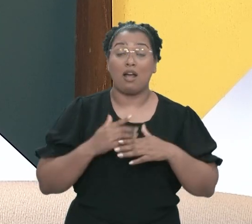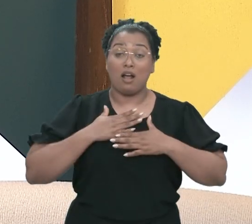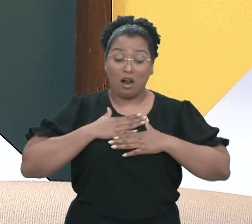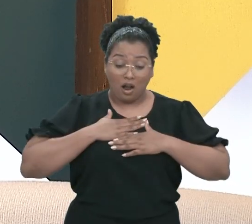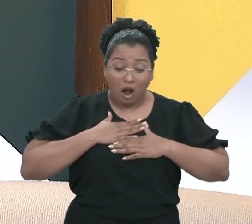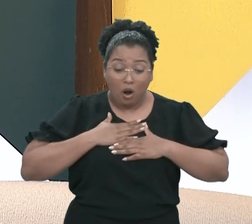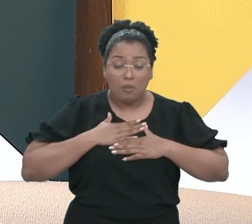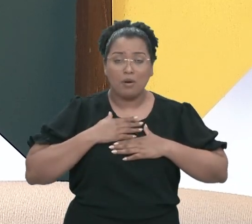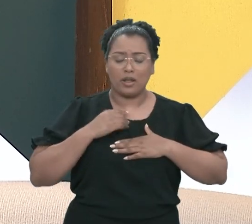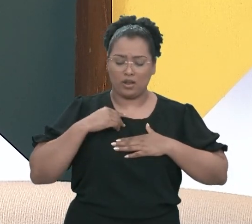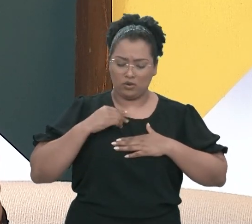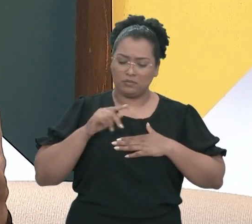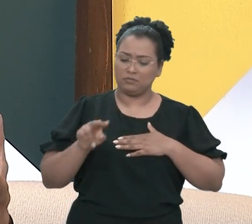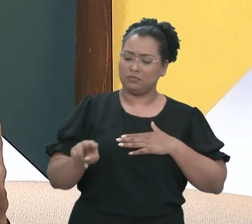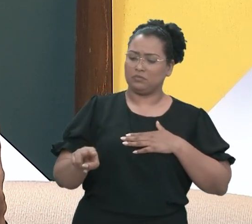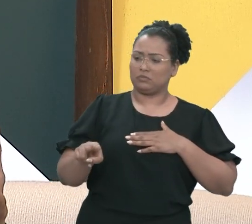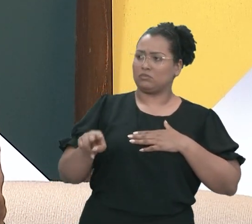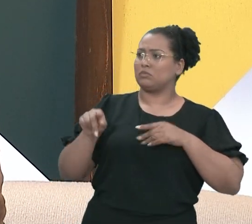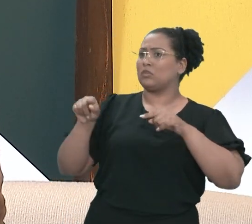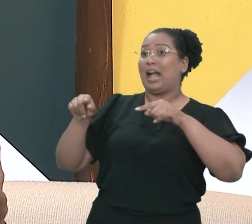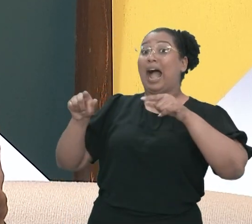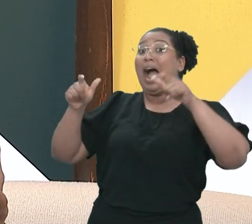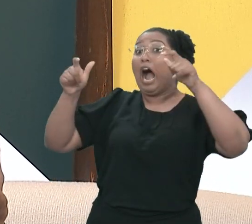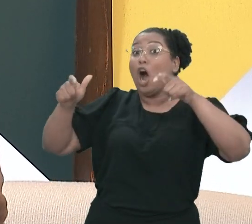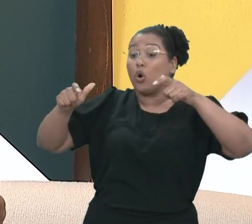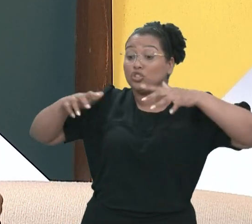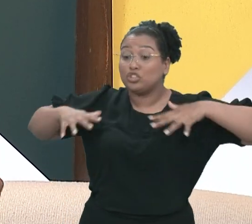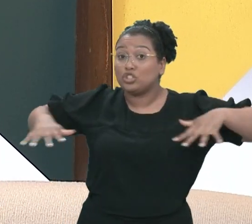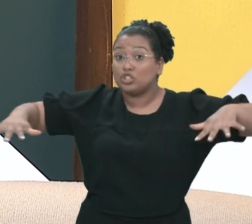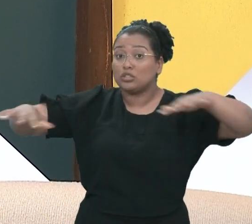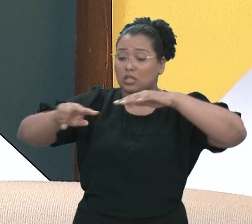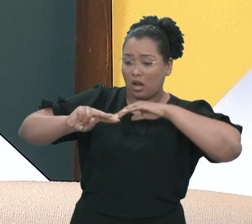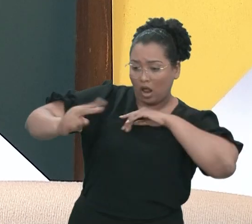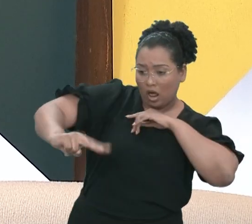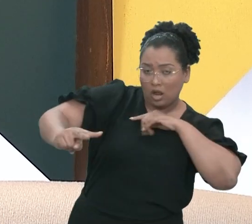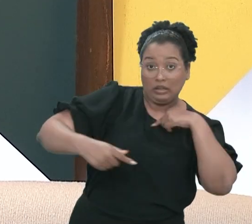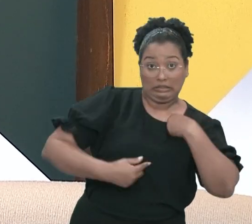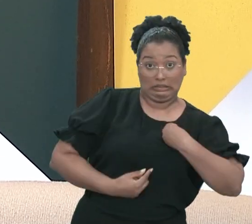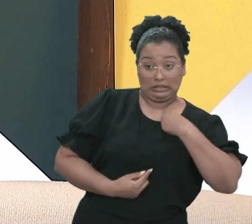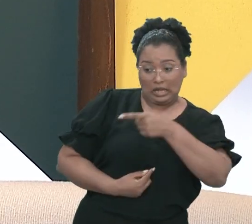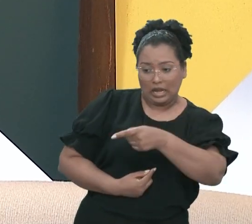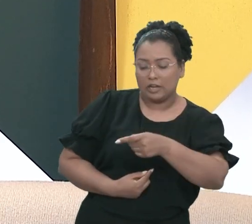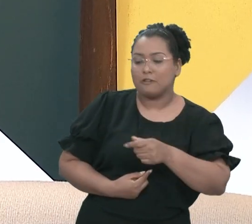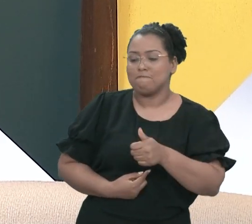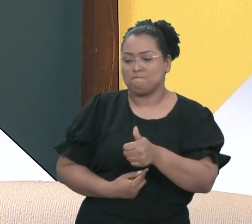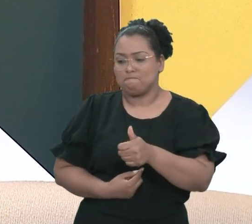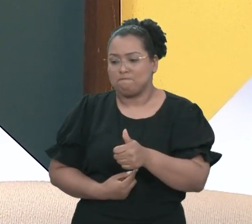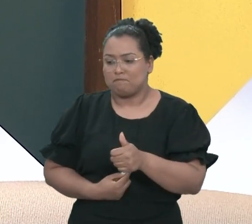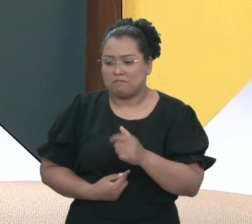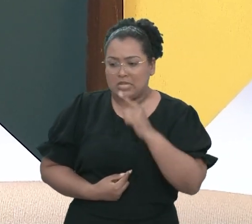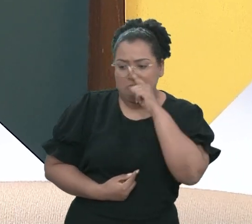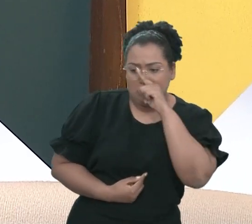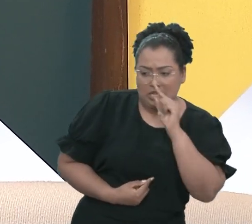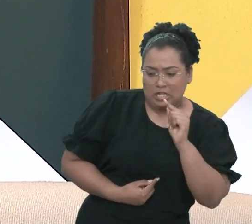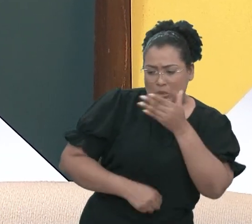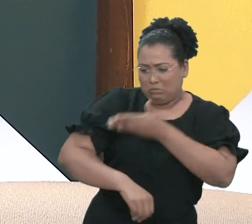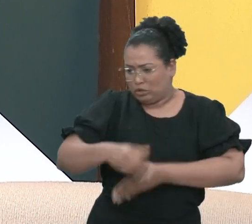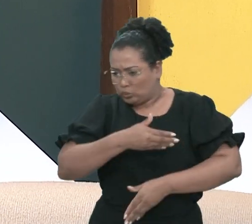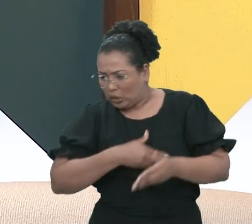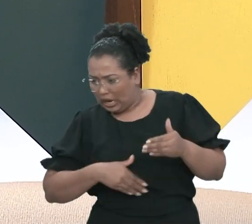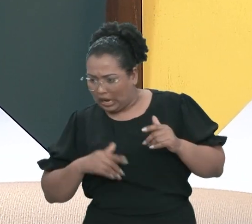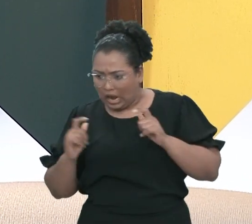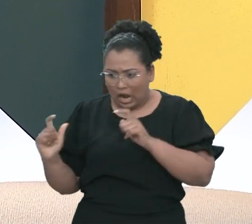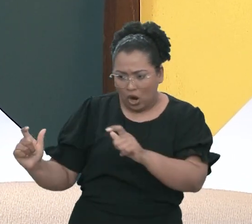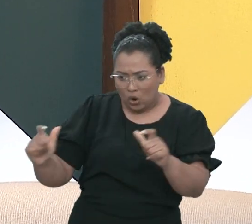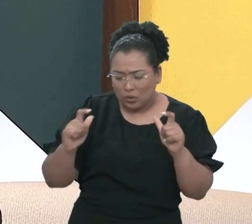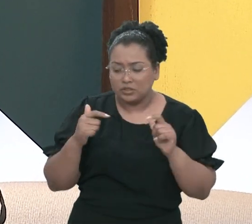a tranquilidade de olhar o ambiente onde a crise está ocorrendo e aí tentar diminuir os riscos de lesão daquela pessoa